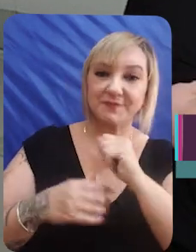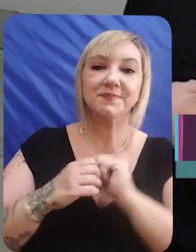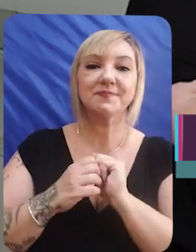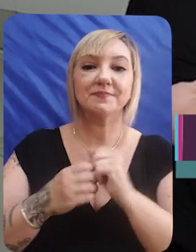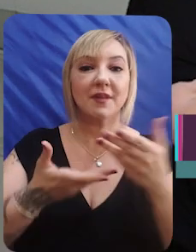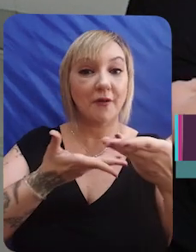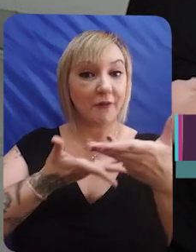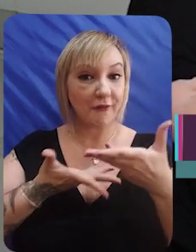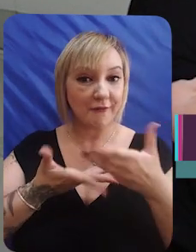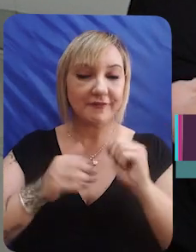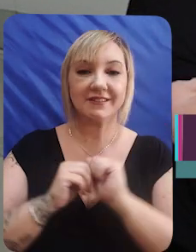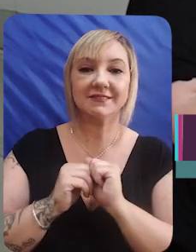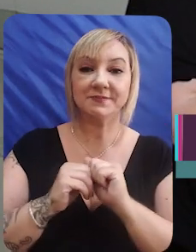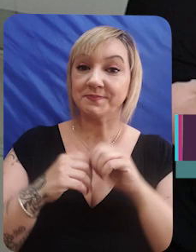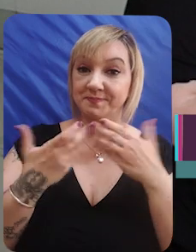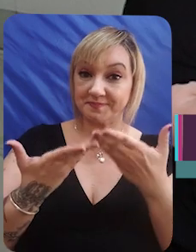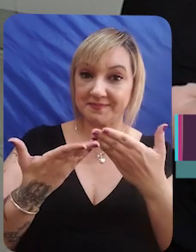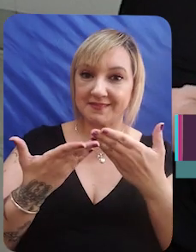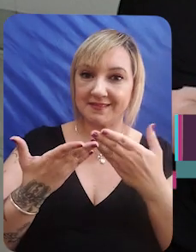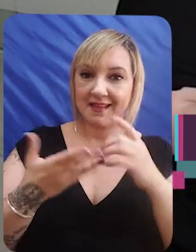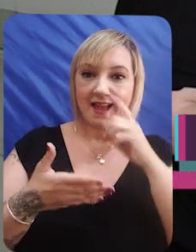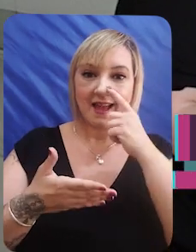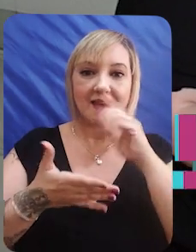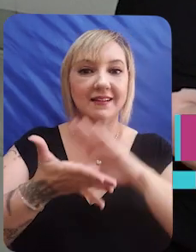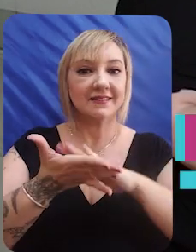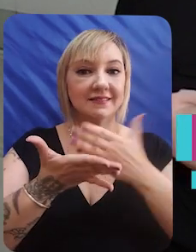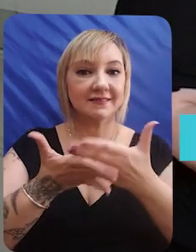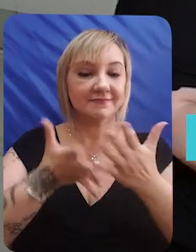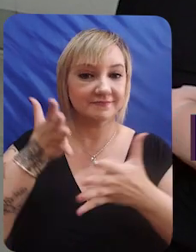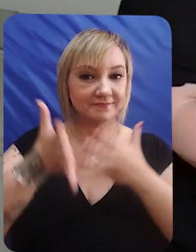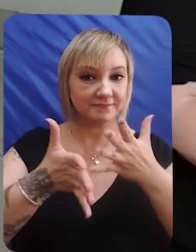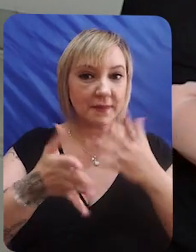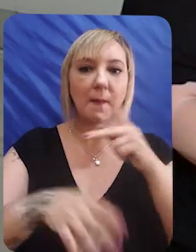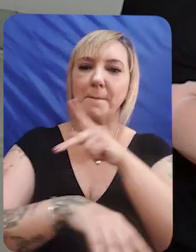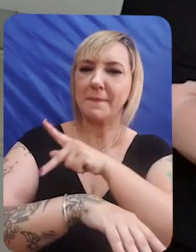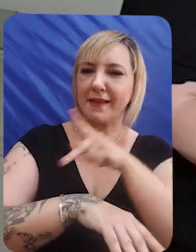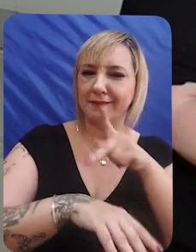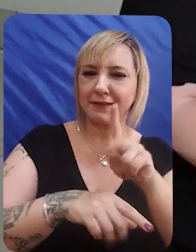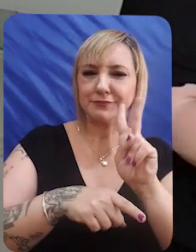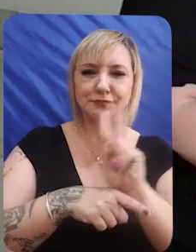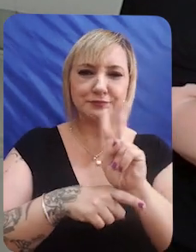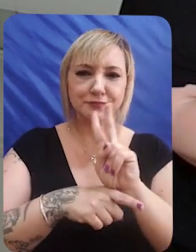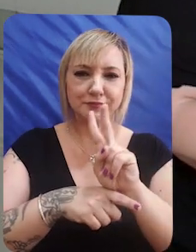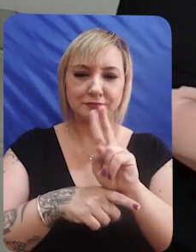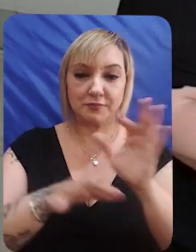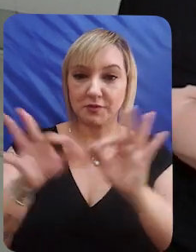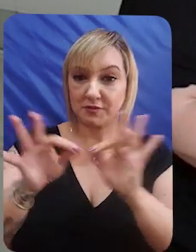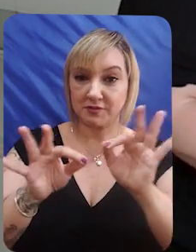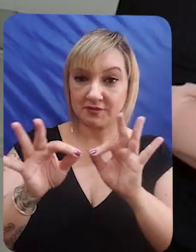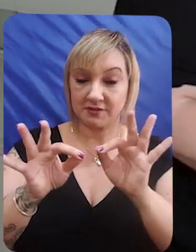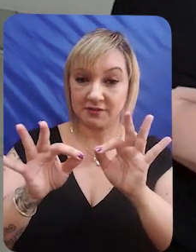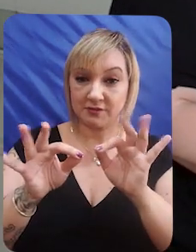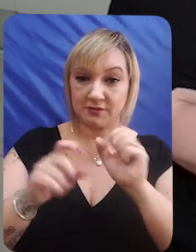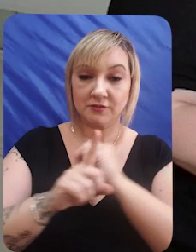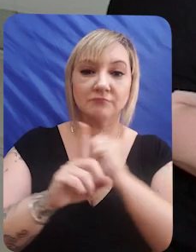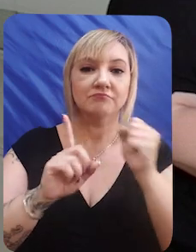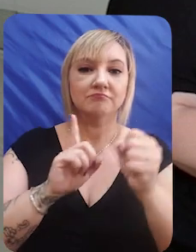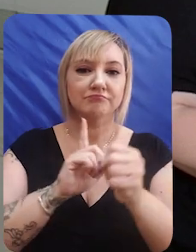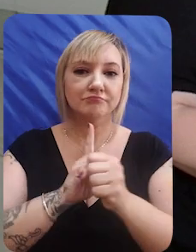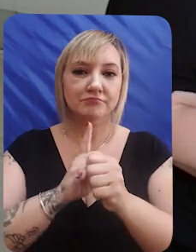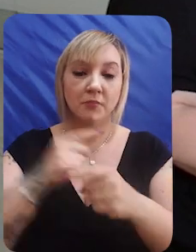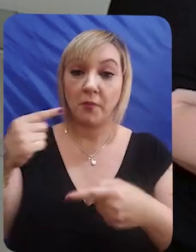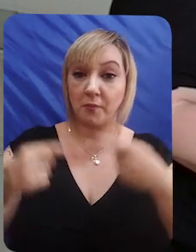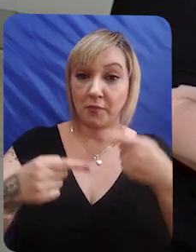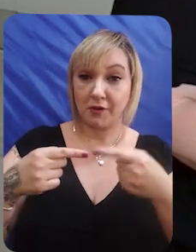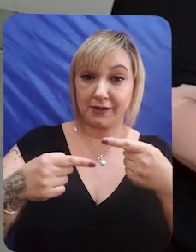Obrigada pelo convite. Então, a Karina é intérprete de Libras, mas ela também é pedagoga, gestora de projetos sociais, especial em políticas de inclusão,